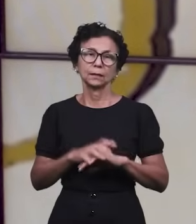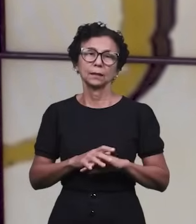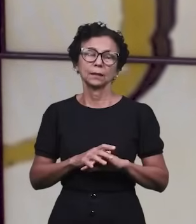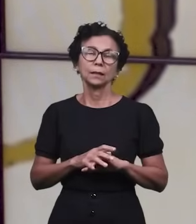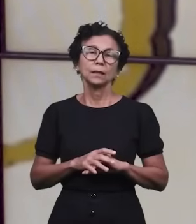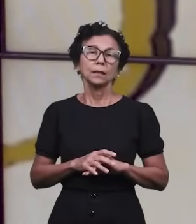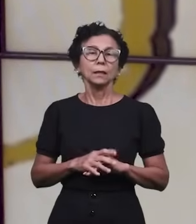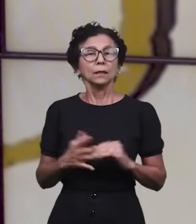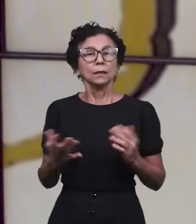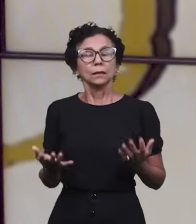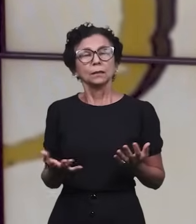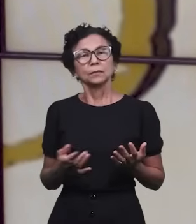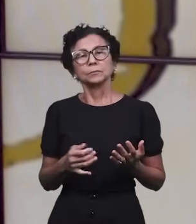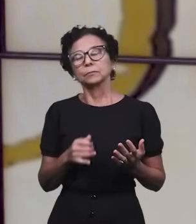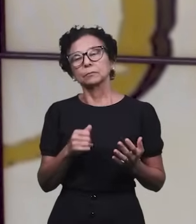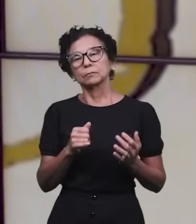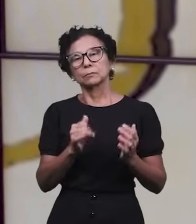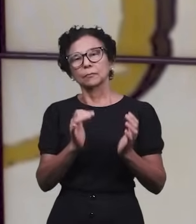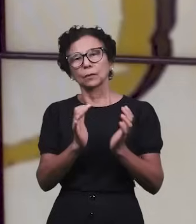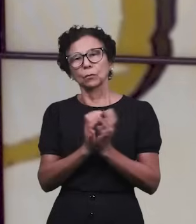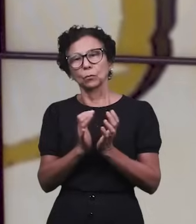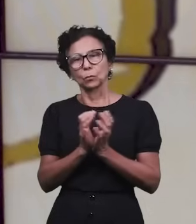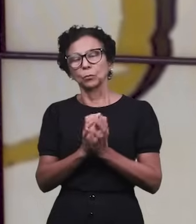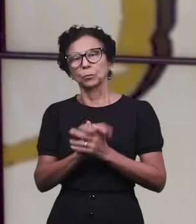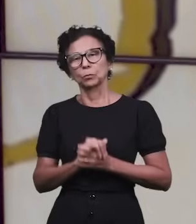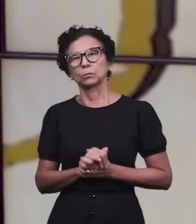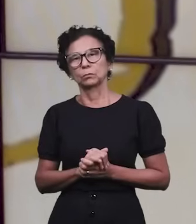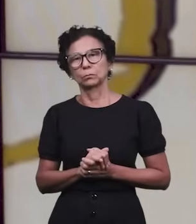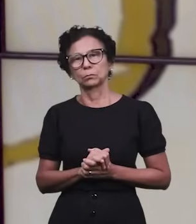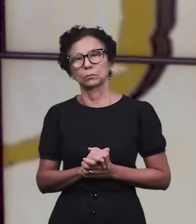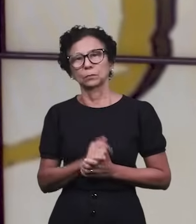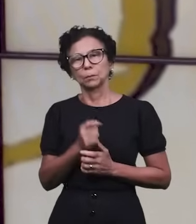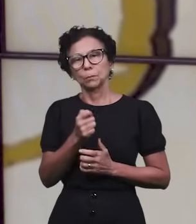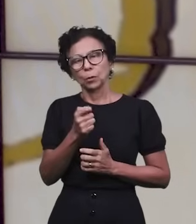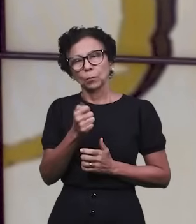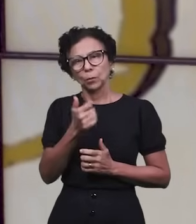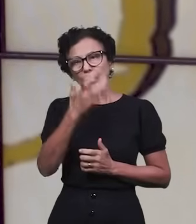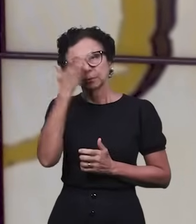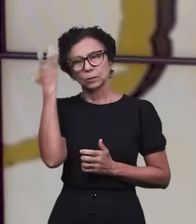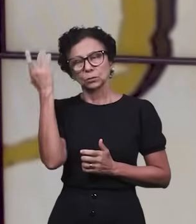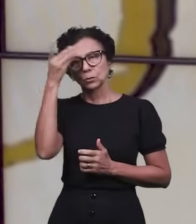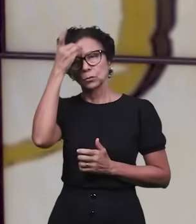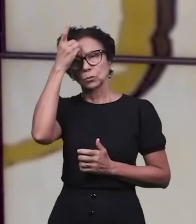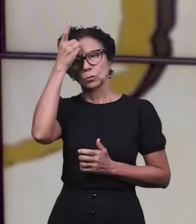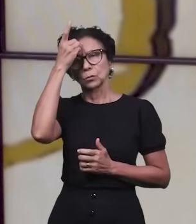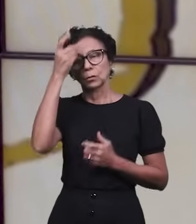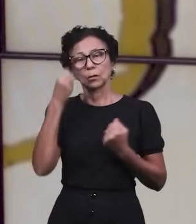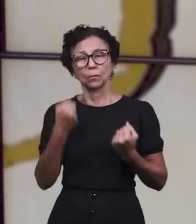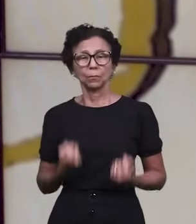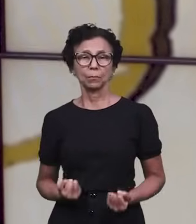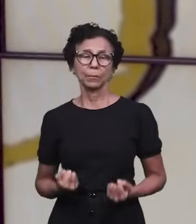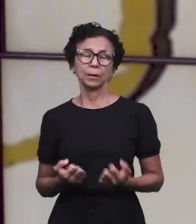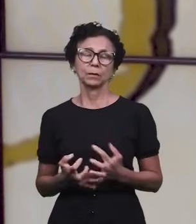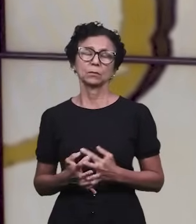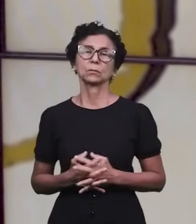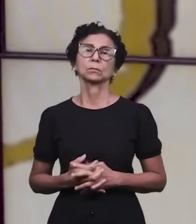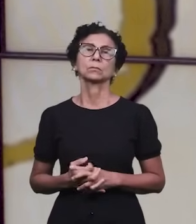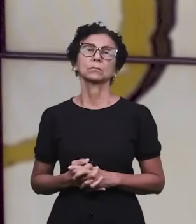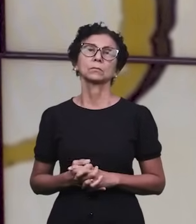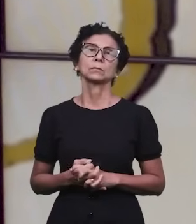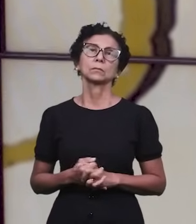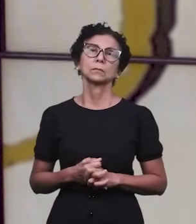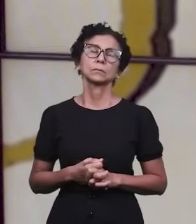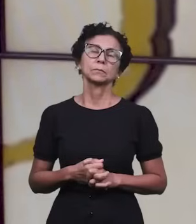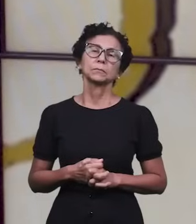Amém. Até porque se você tem uma igreja onde tem poucos irmãos usados em dons, eles ficam sobrecarregados. E acaba criando até